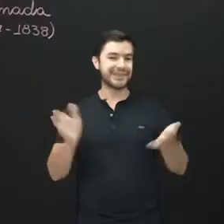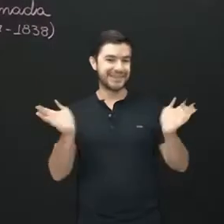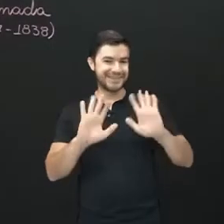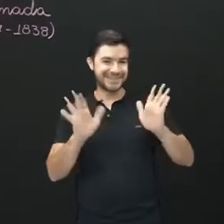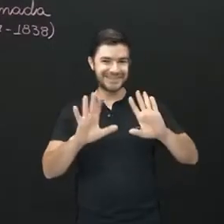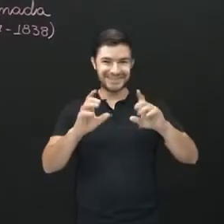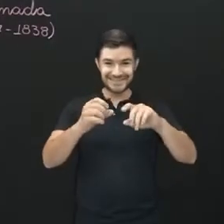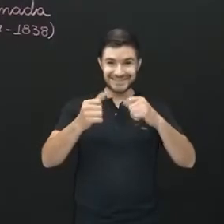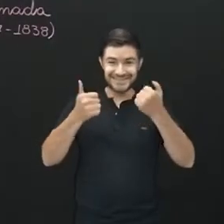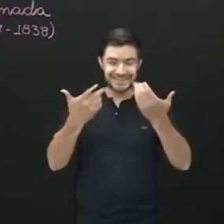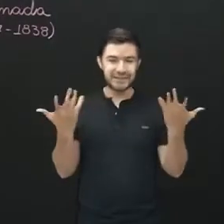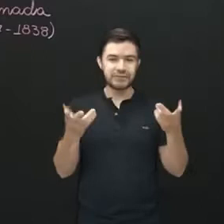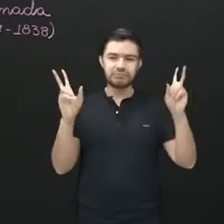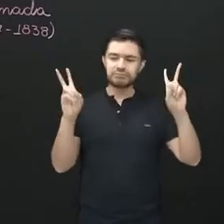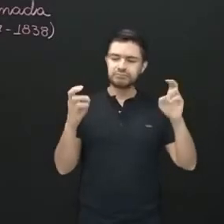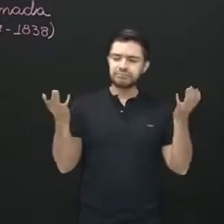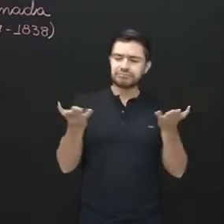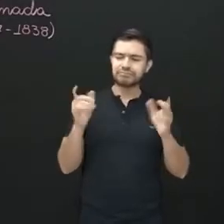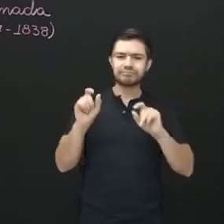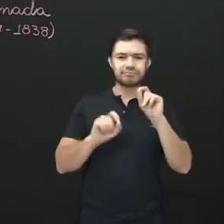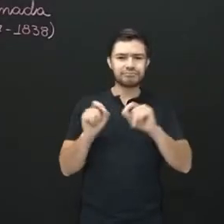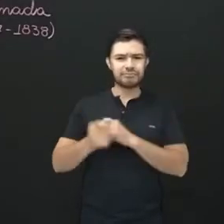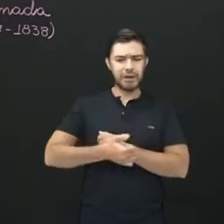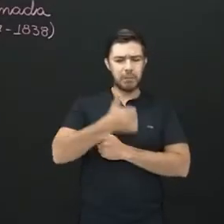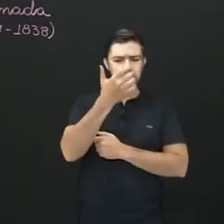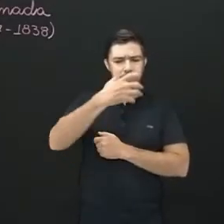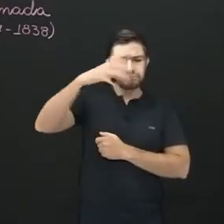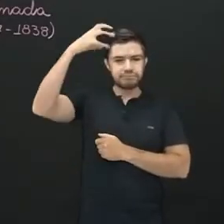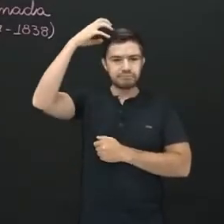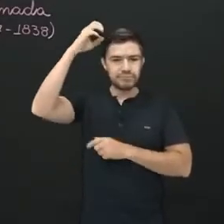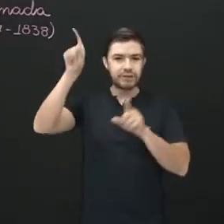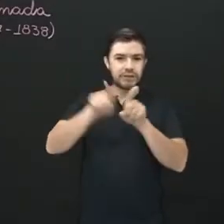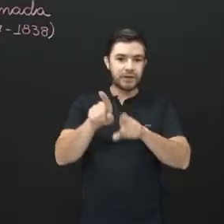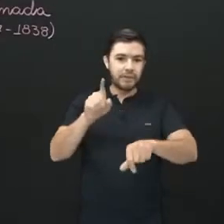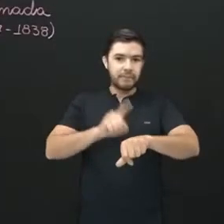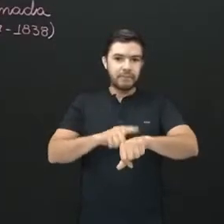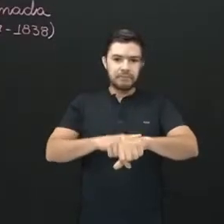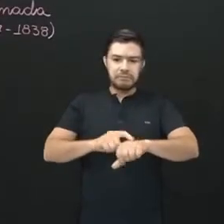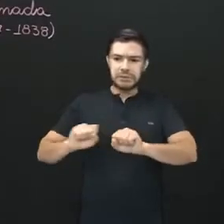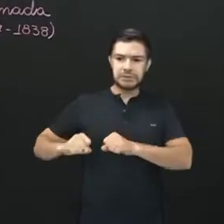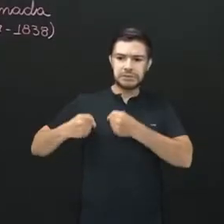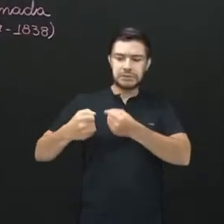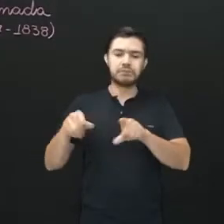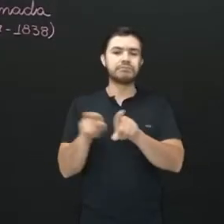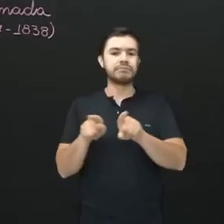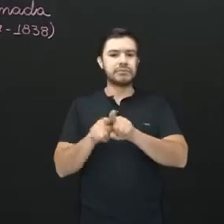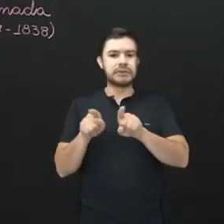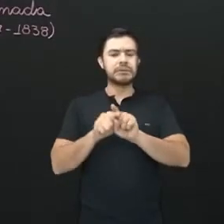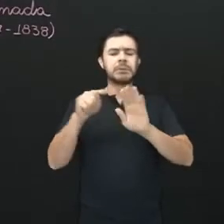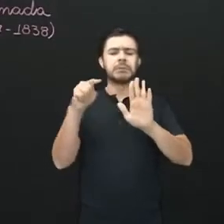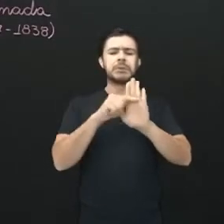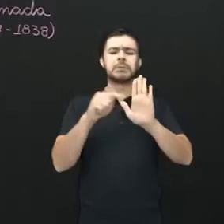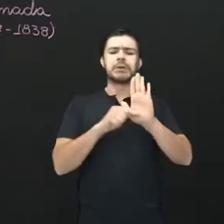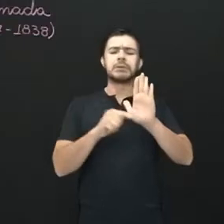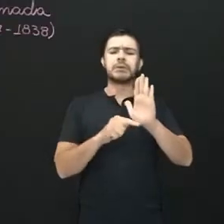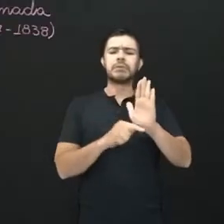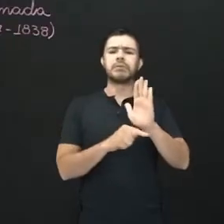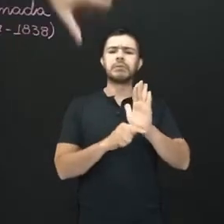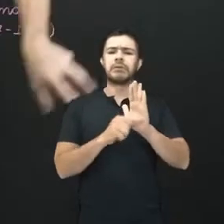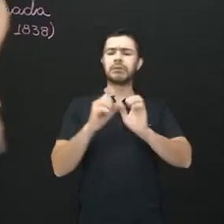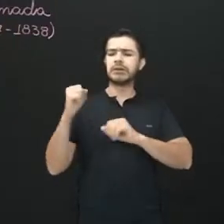Oi pessoal, tudo bem? O título dessa aula, Primeiro Reinado, Período Regencial e Contestações do Poder Central.